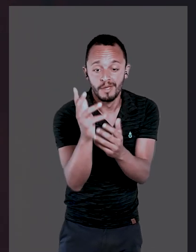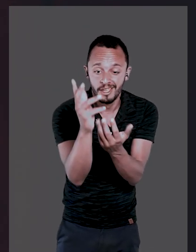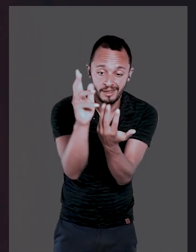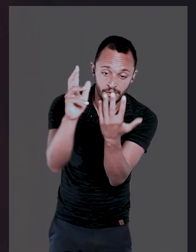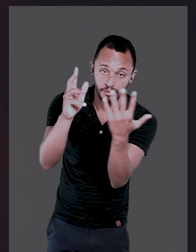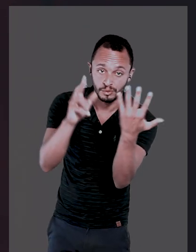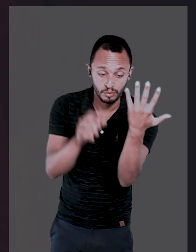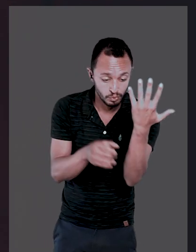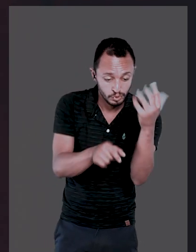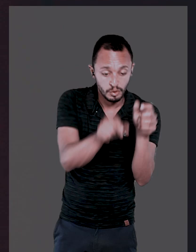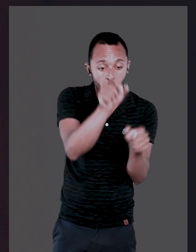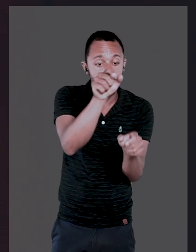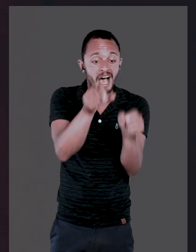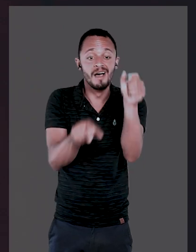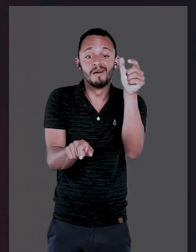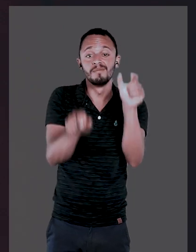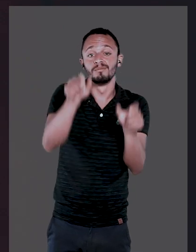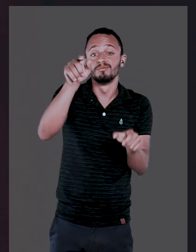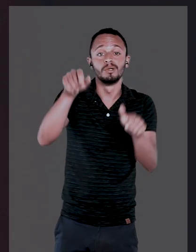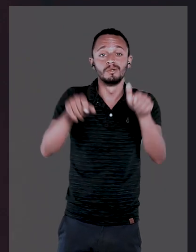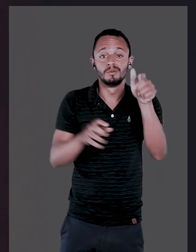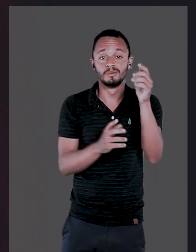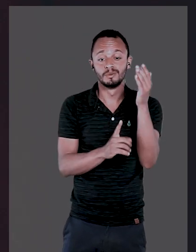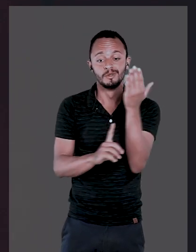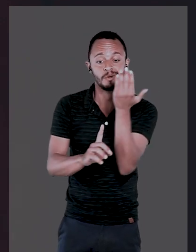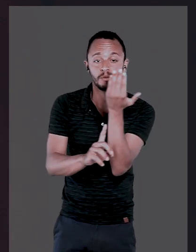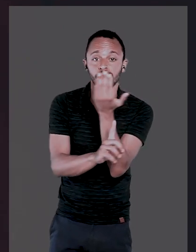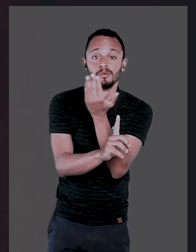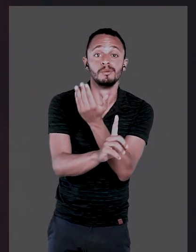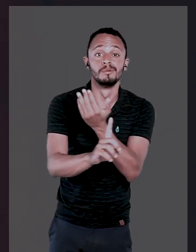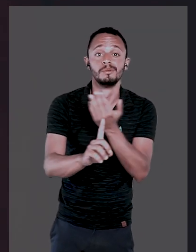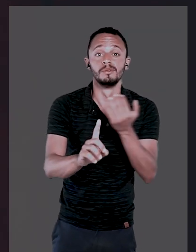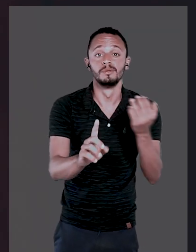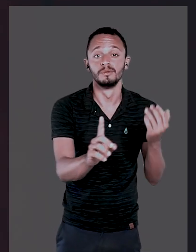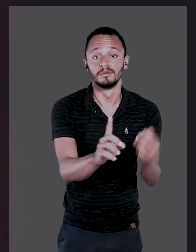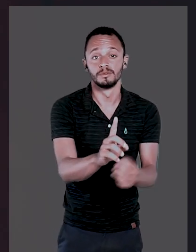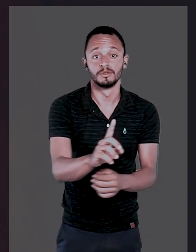se busca lembrança no meio dos bambus.